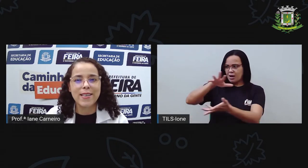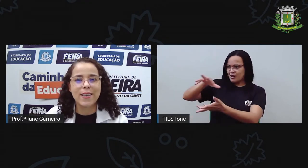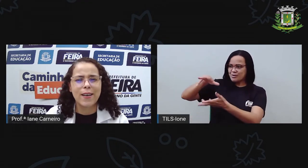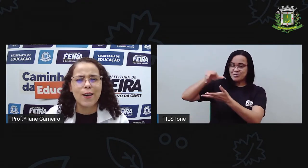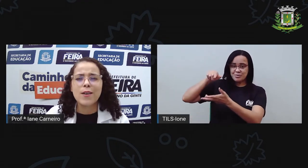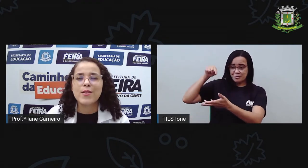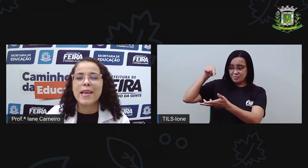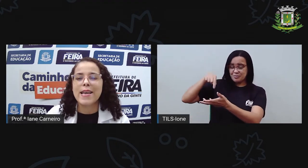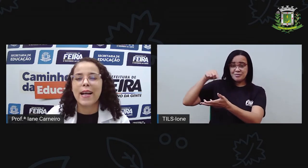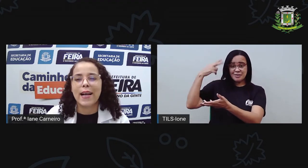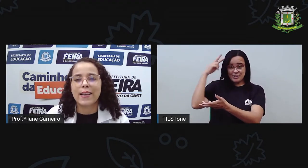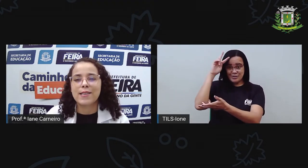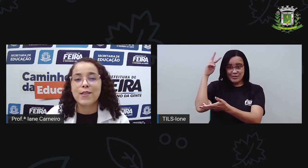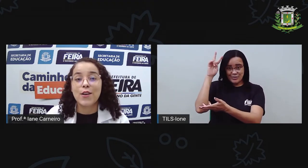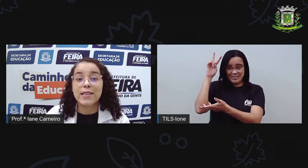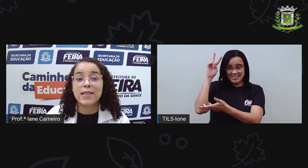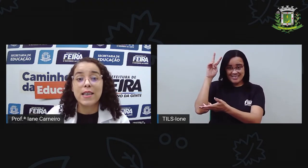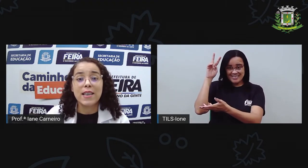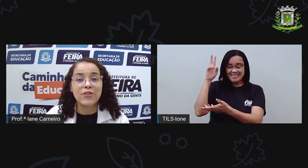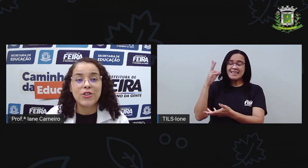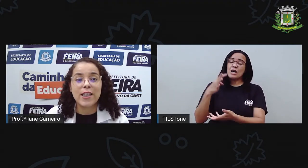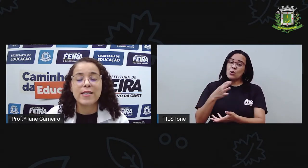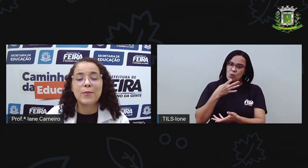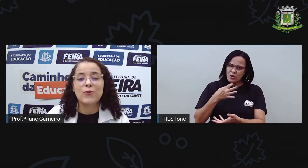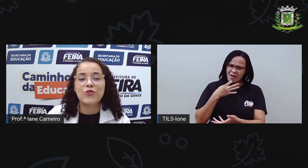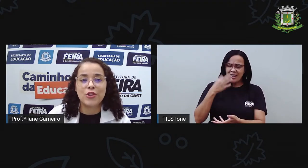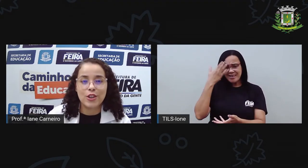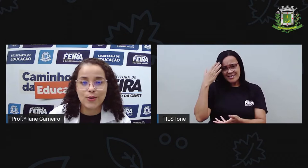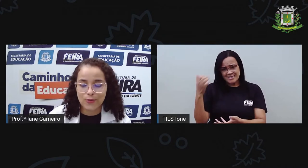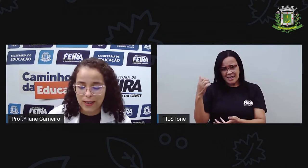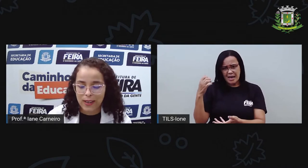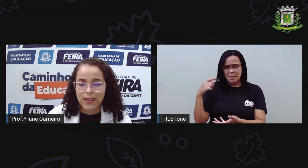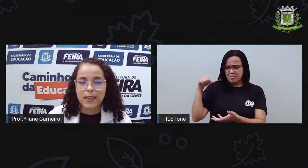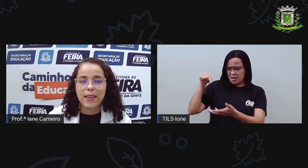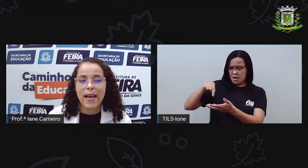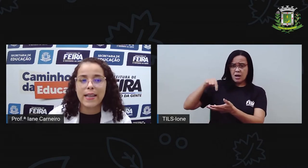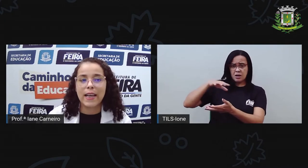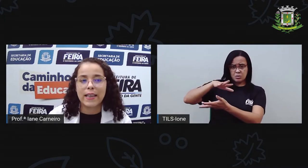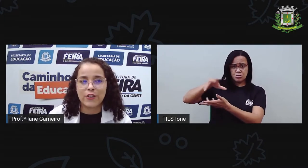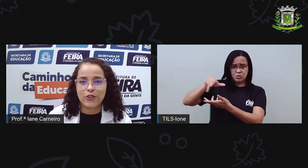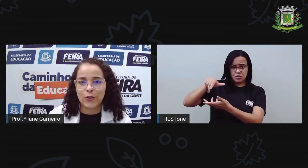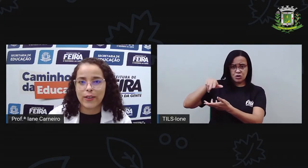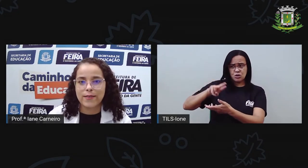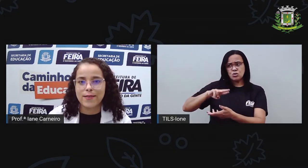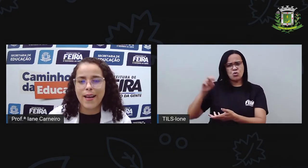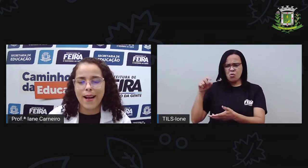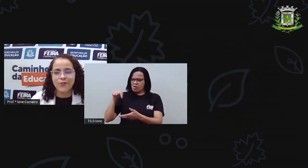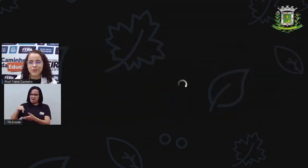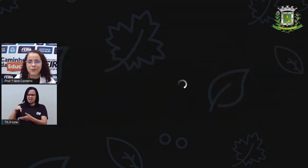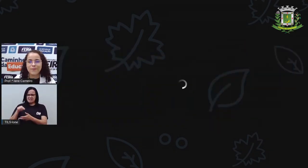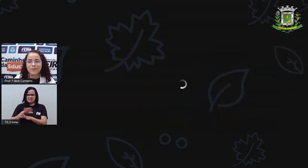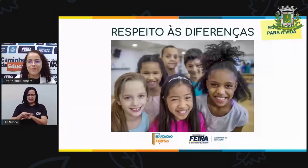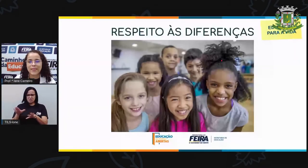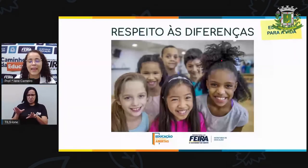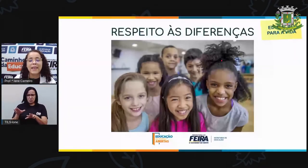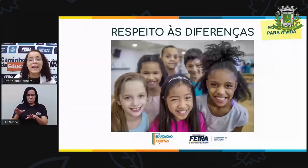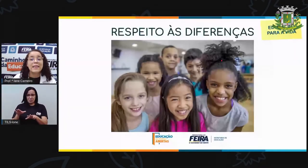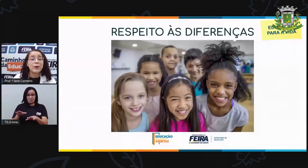com esse? Ou será que só existe esse mundinho na história? Será, gente?